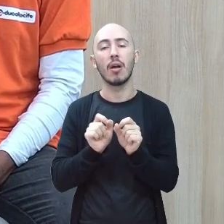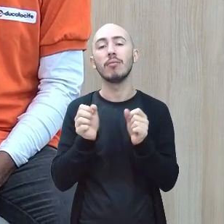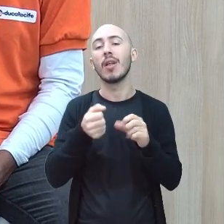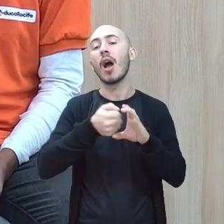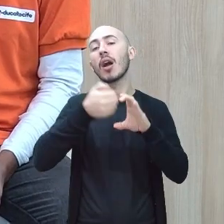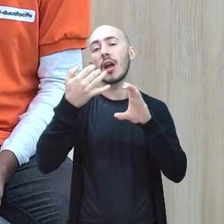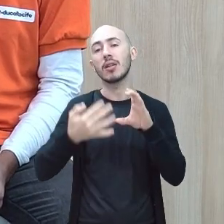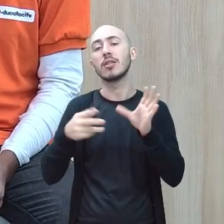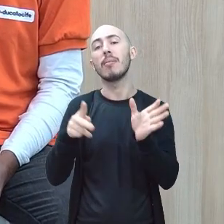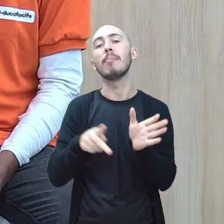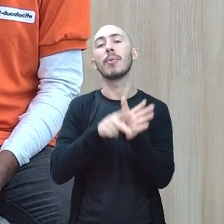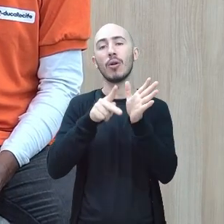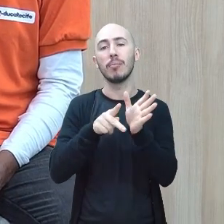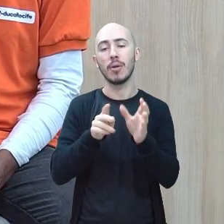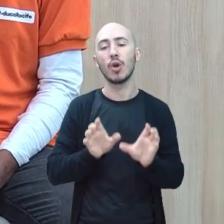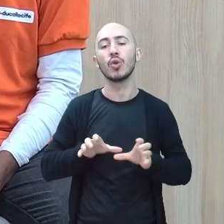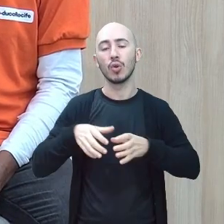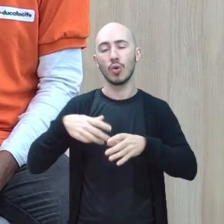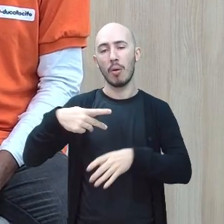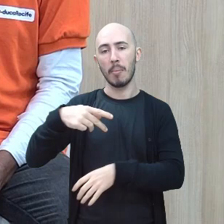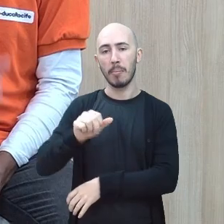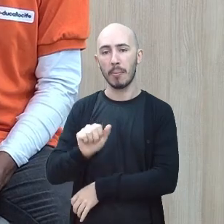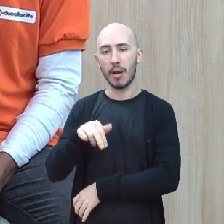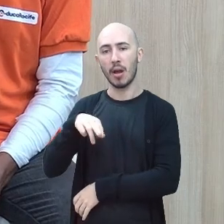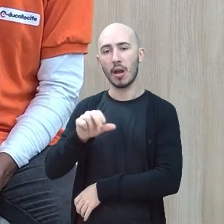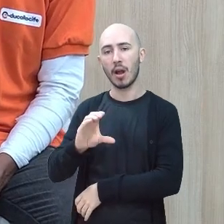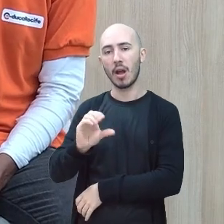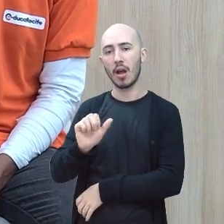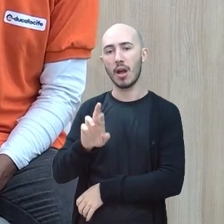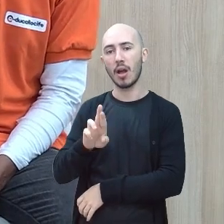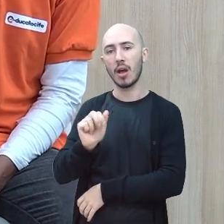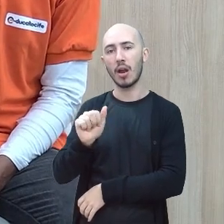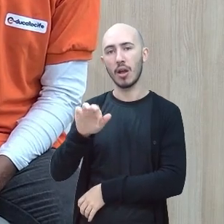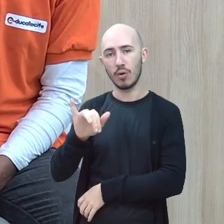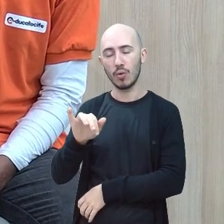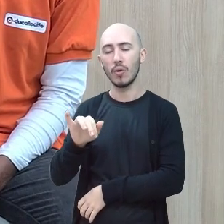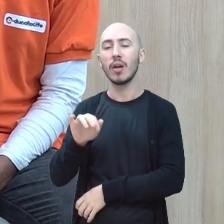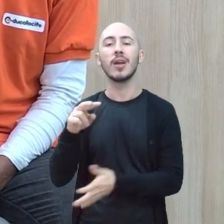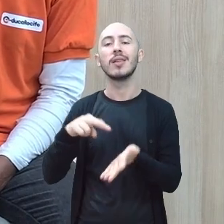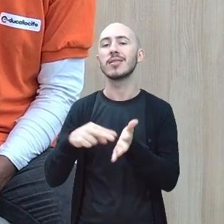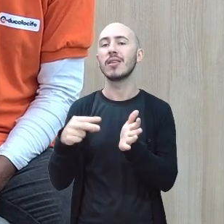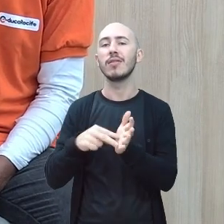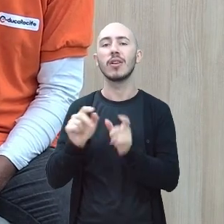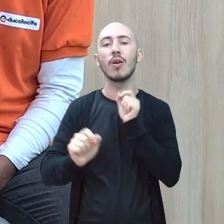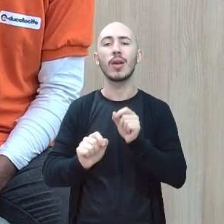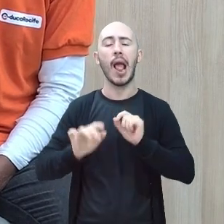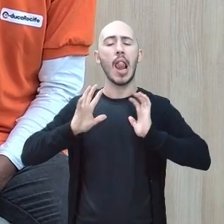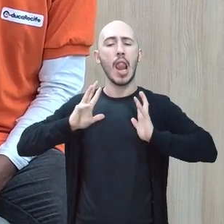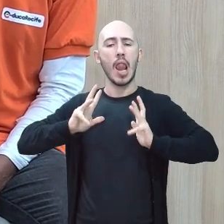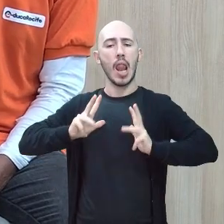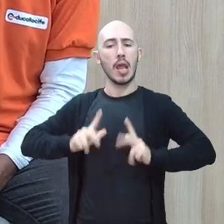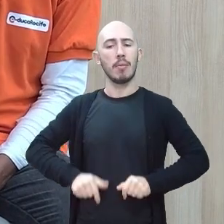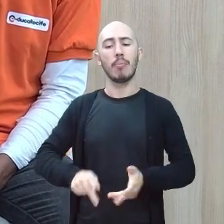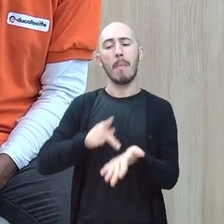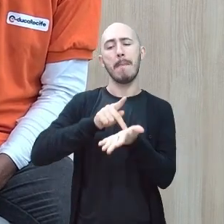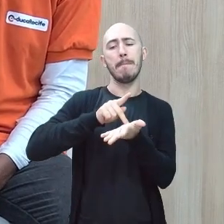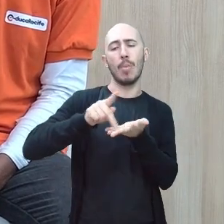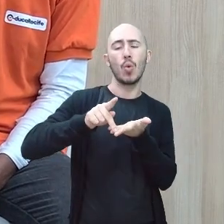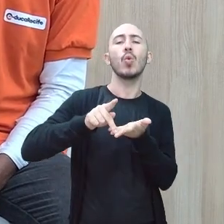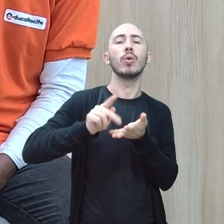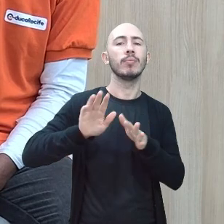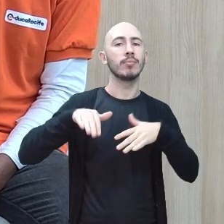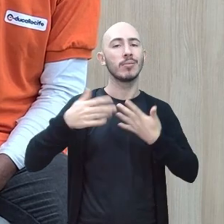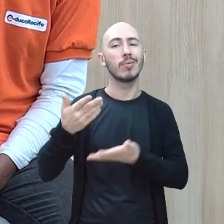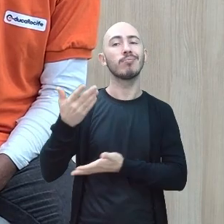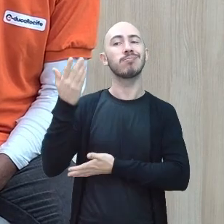caracteriza essa etnia Pancararu é que o nome significa pureza. Pureza. E nossos